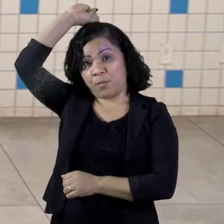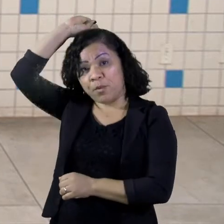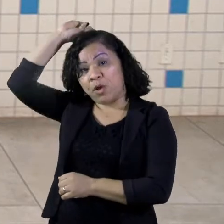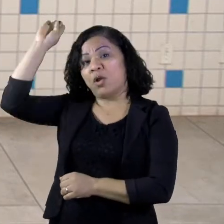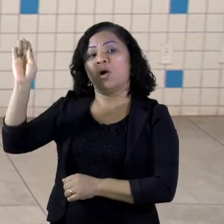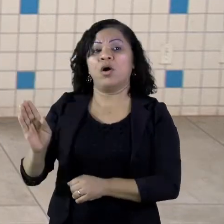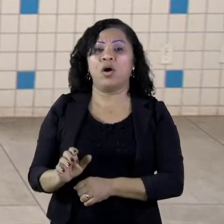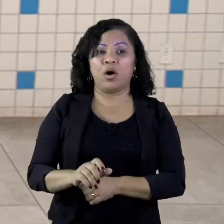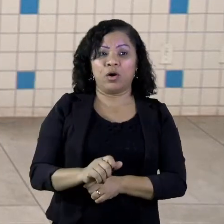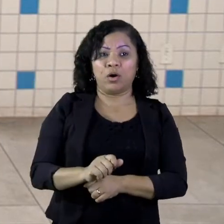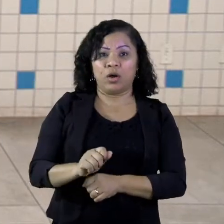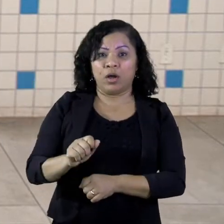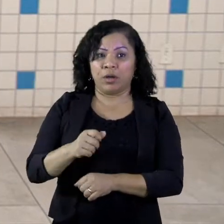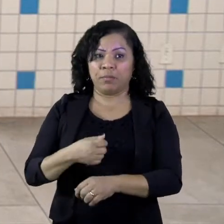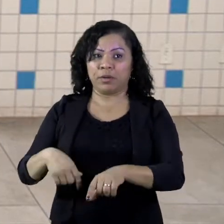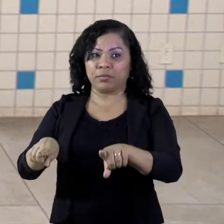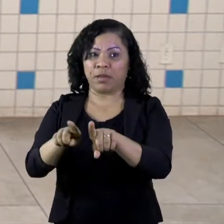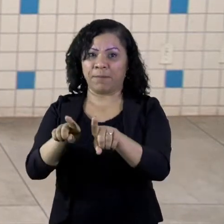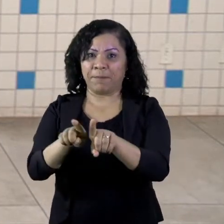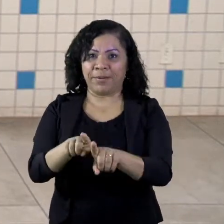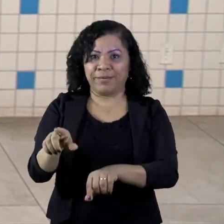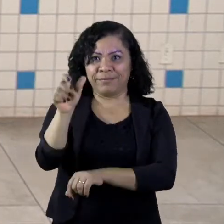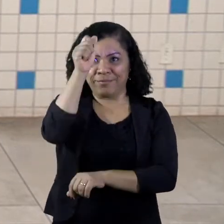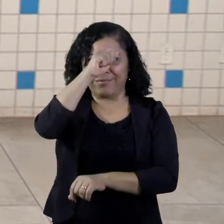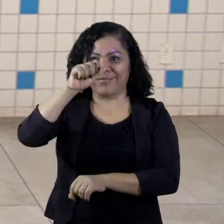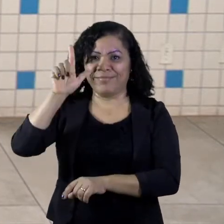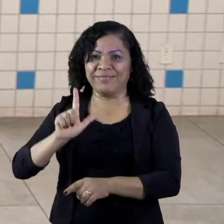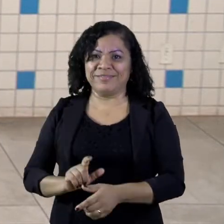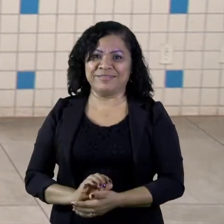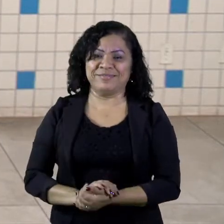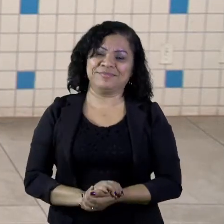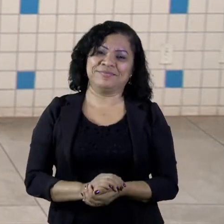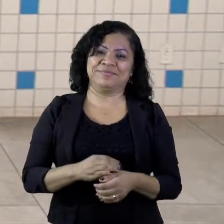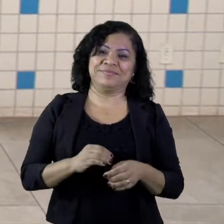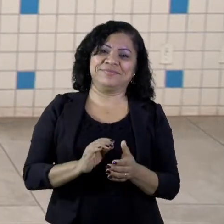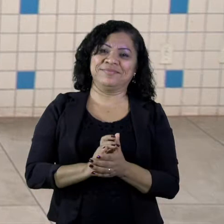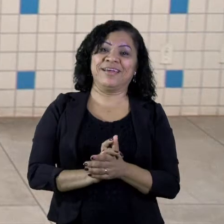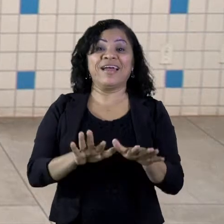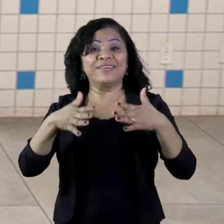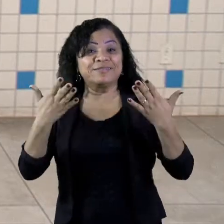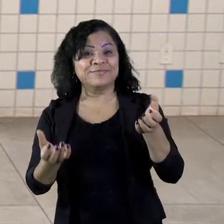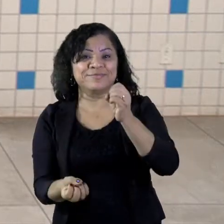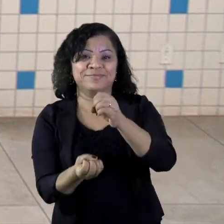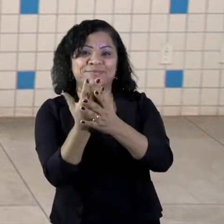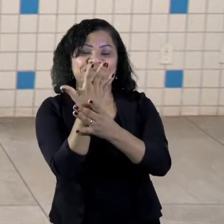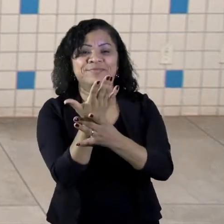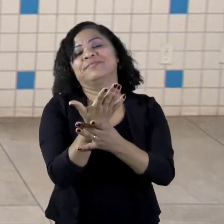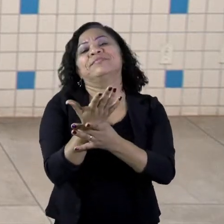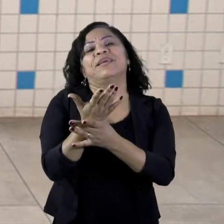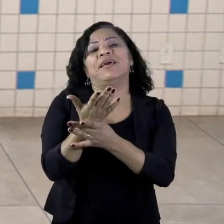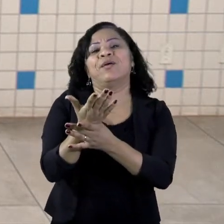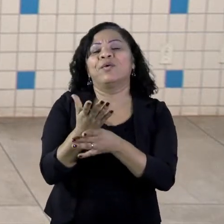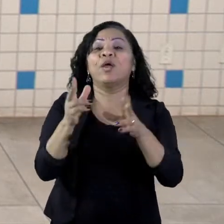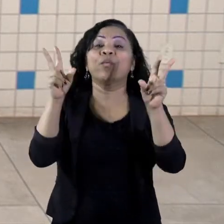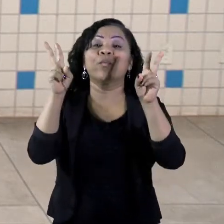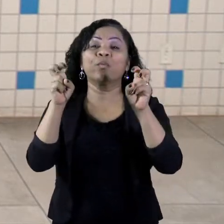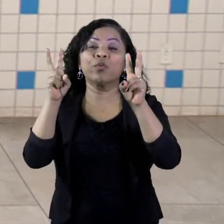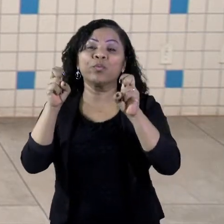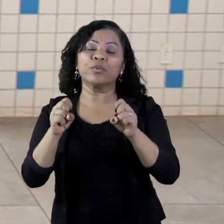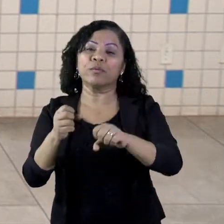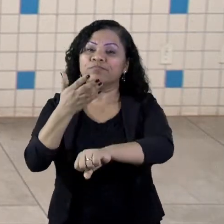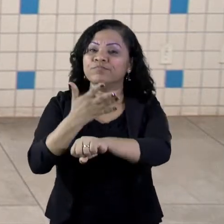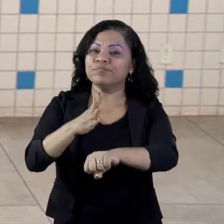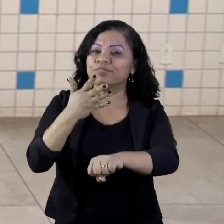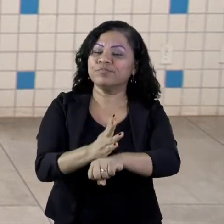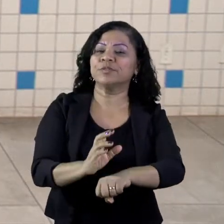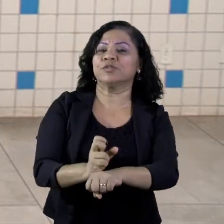E para facilitar o nosso estudo, eu criei o seguinte tema: as práticas de escravidão no mundo